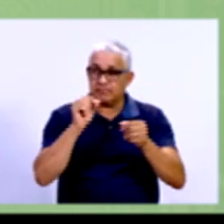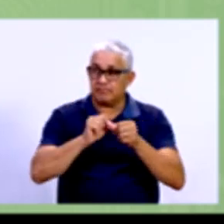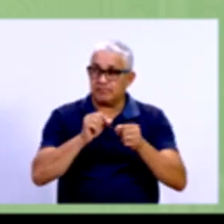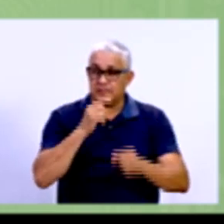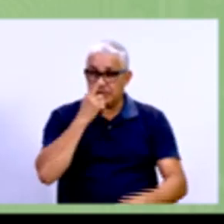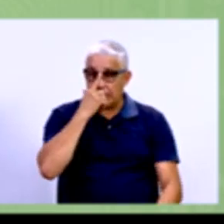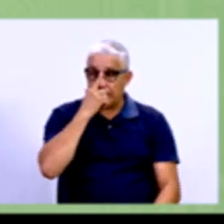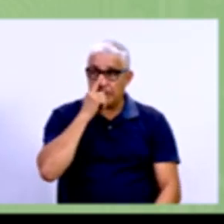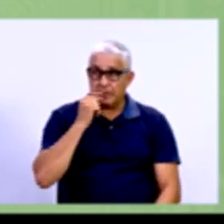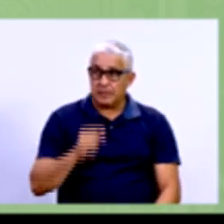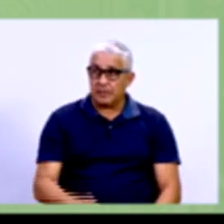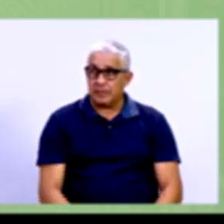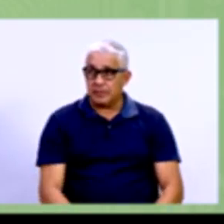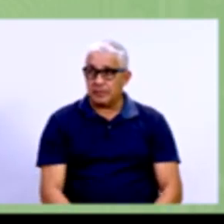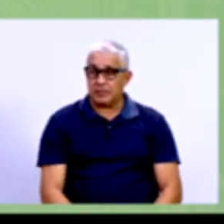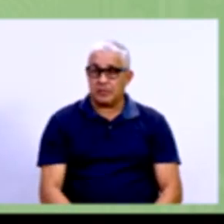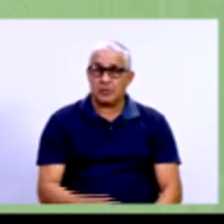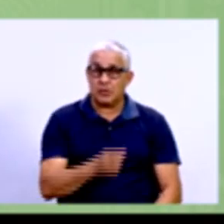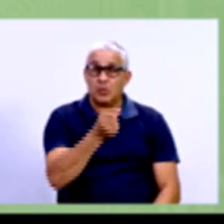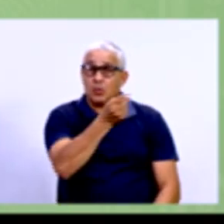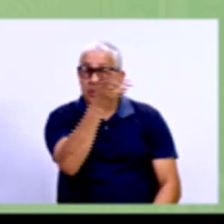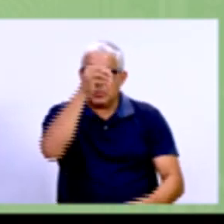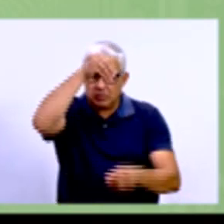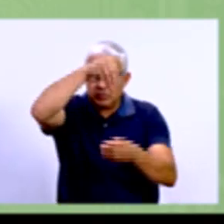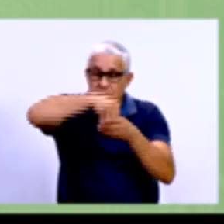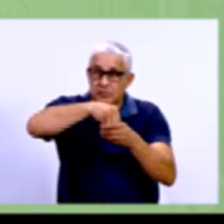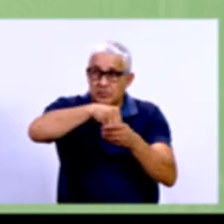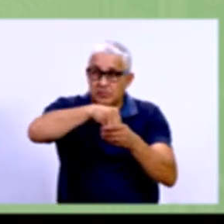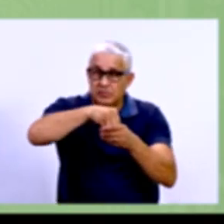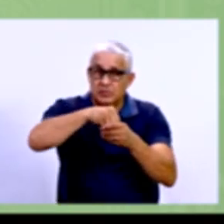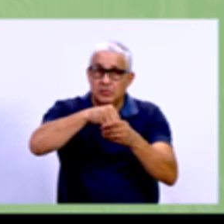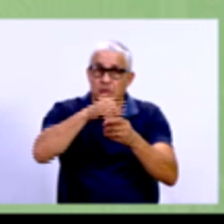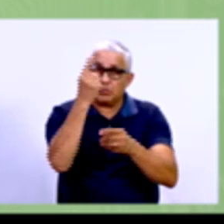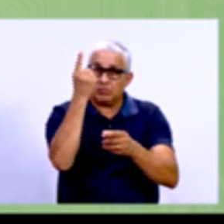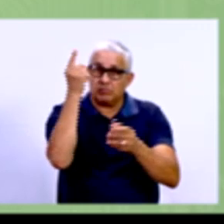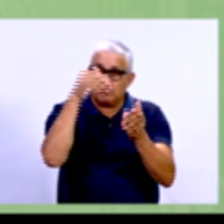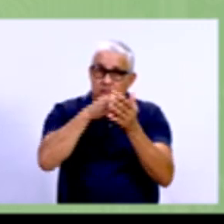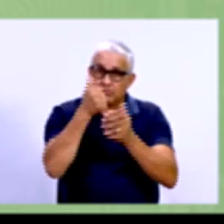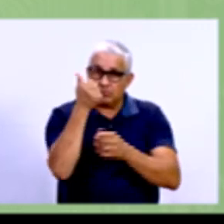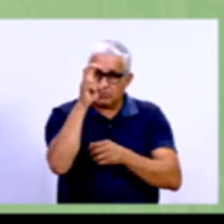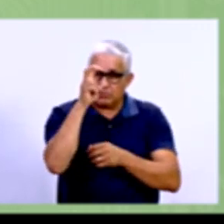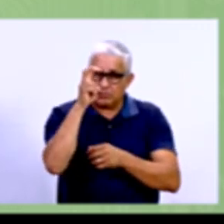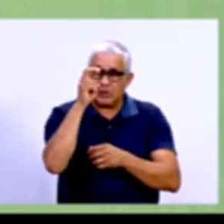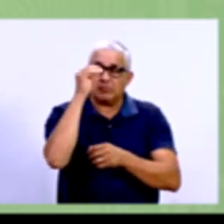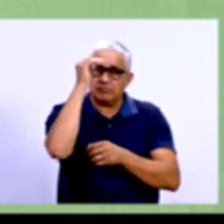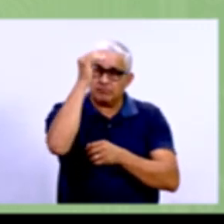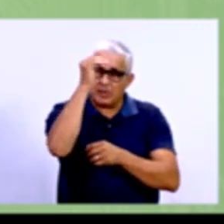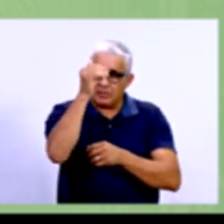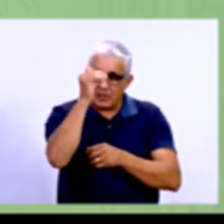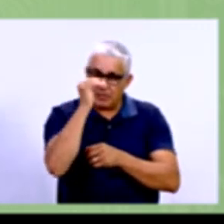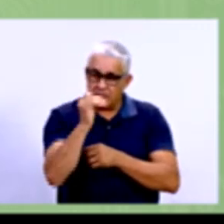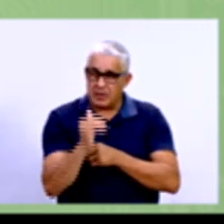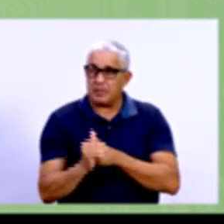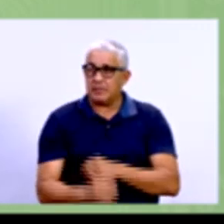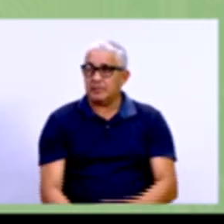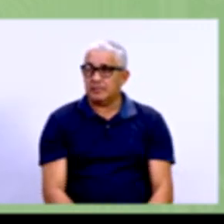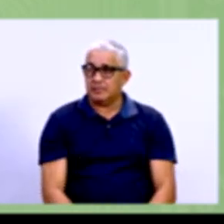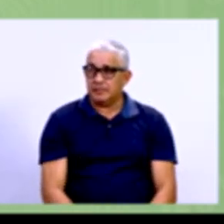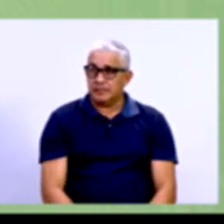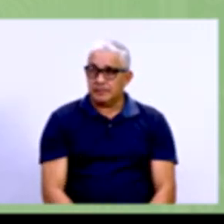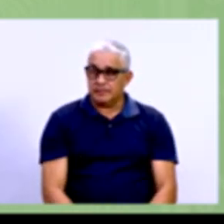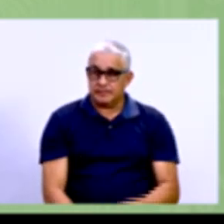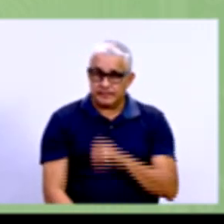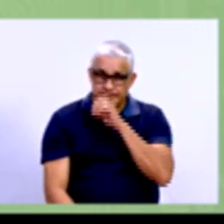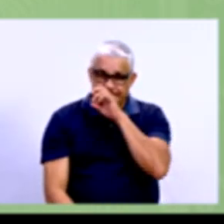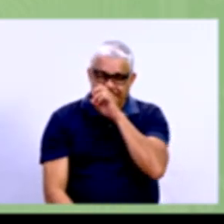A frequência é quantos que tem dentro desse intervalo de 1 a 15 aqui, e assim sucessivamente. E